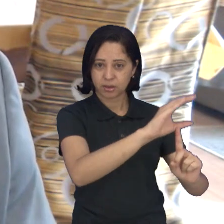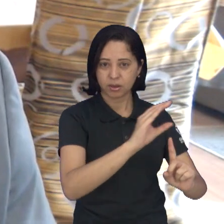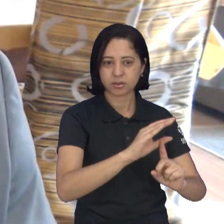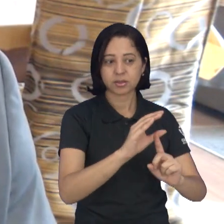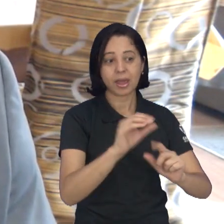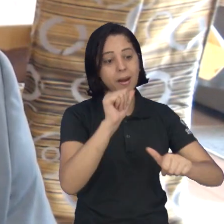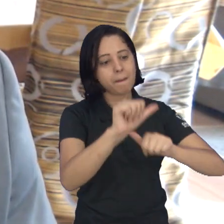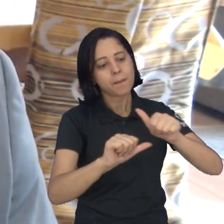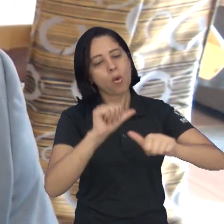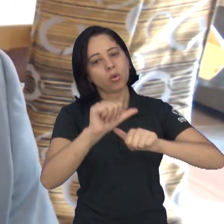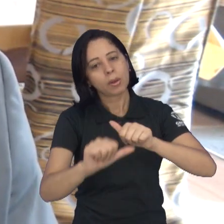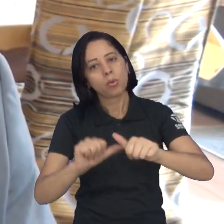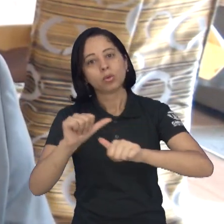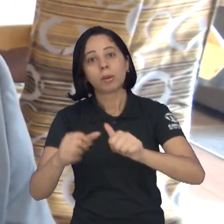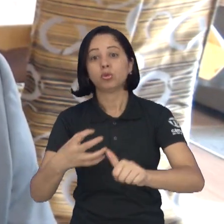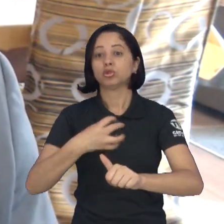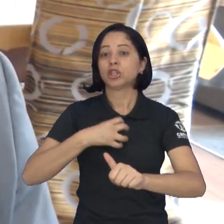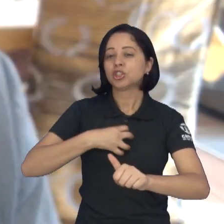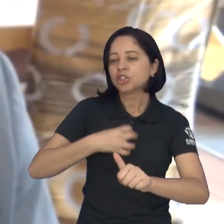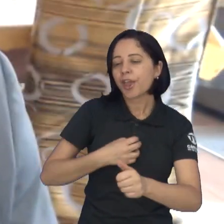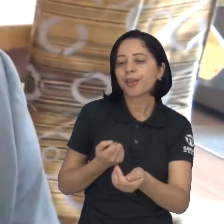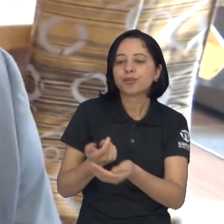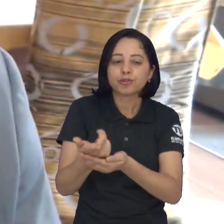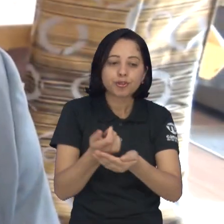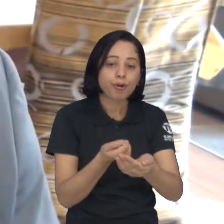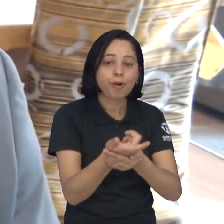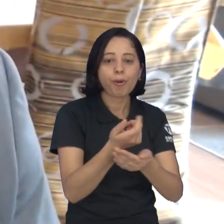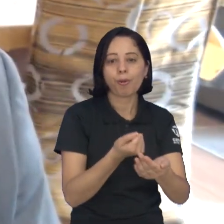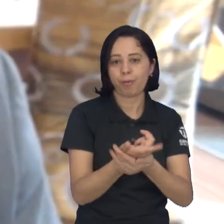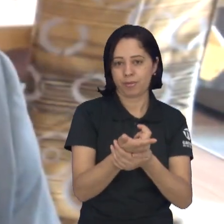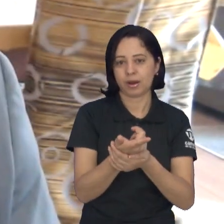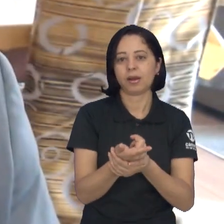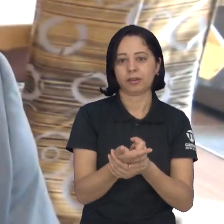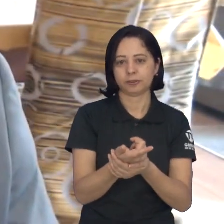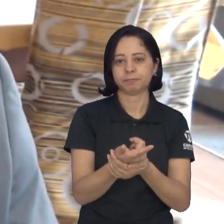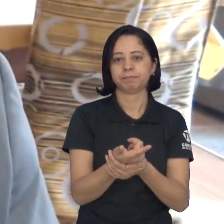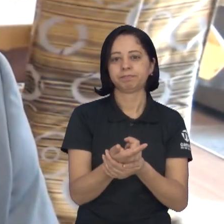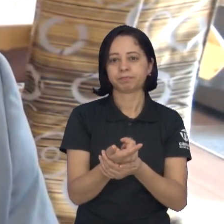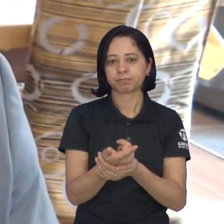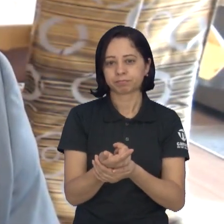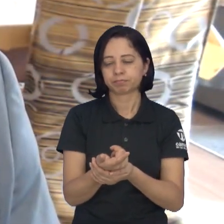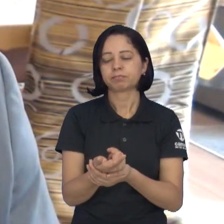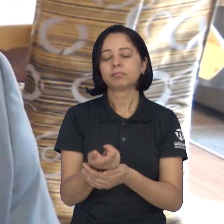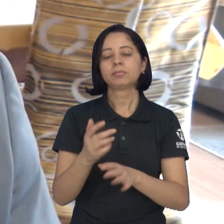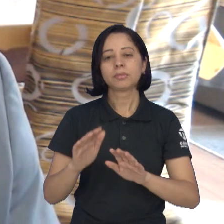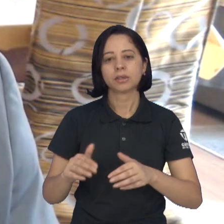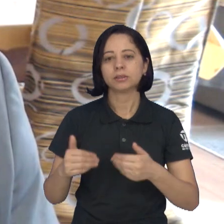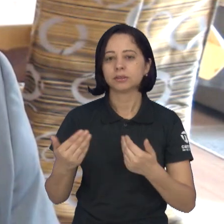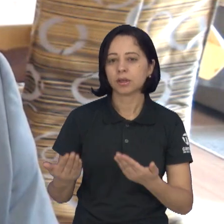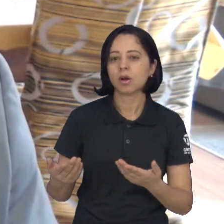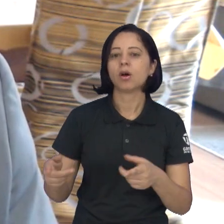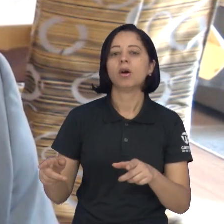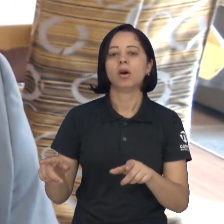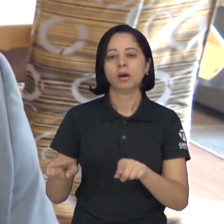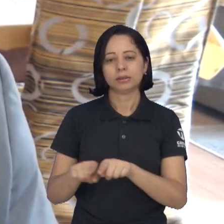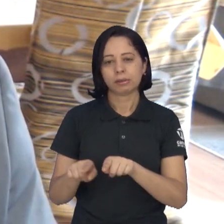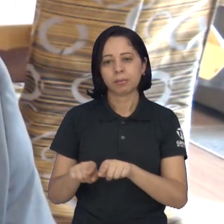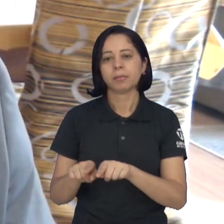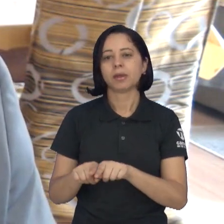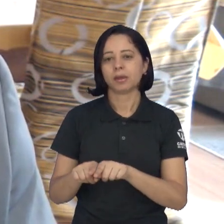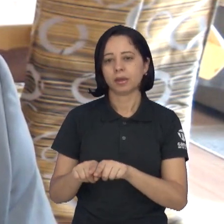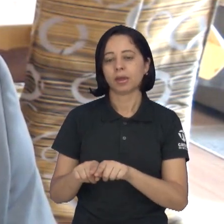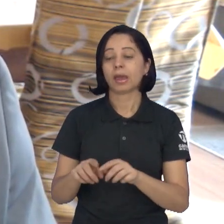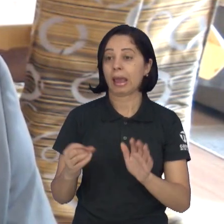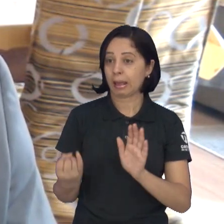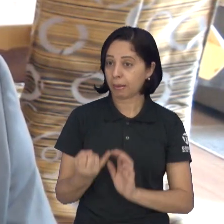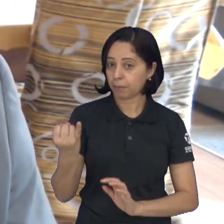As formas de transação, se são líquidas, né, elas se desenvolvem, então é de